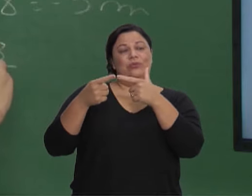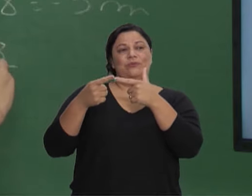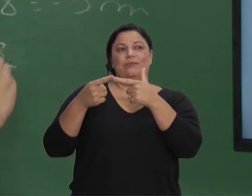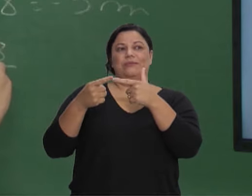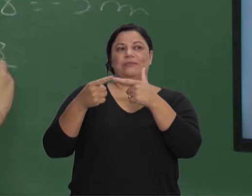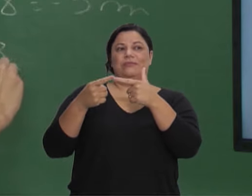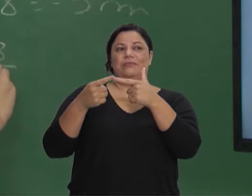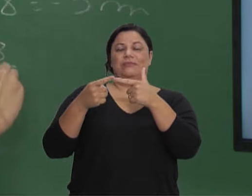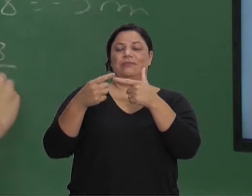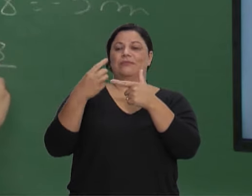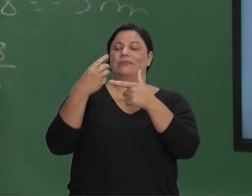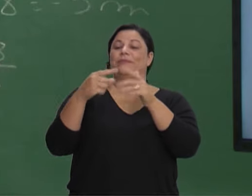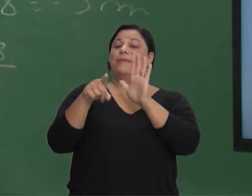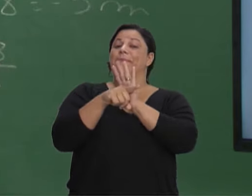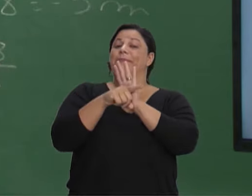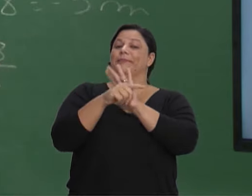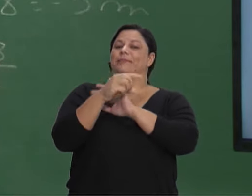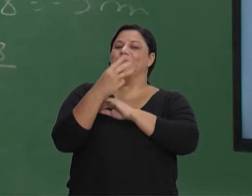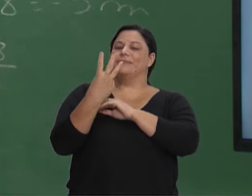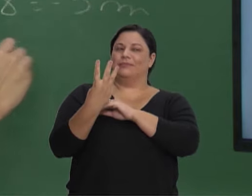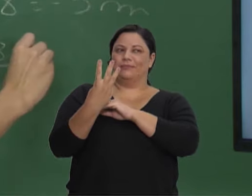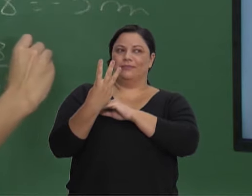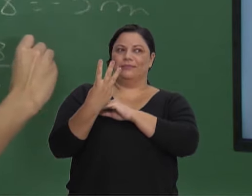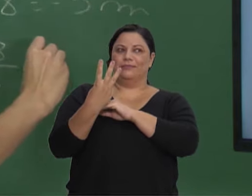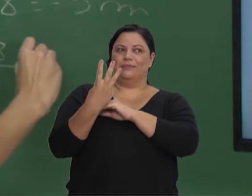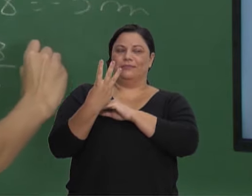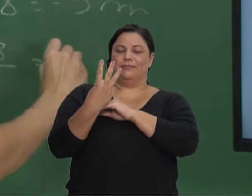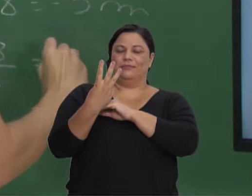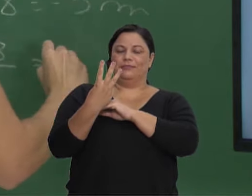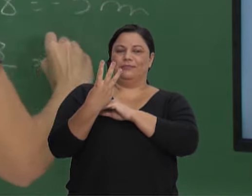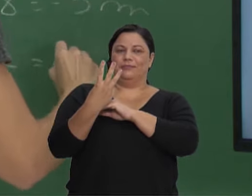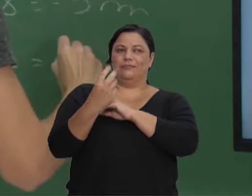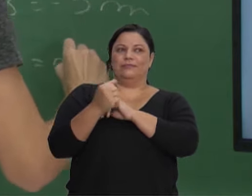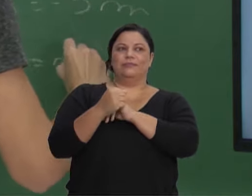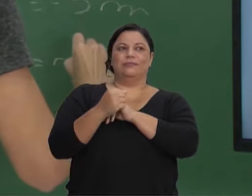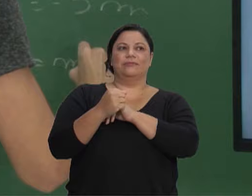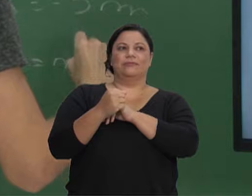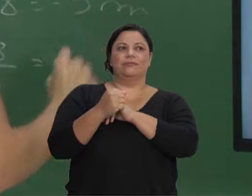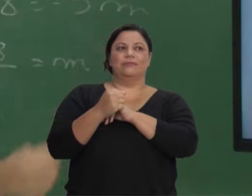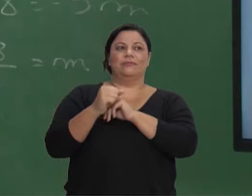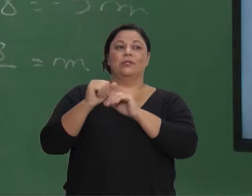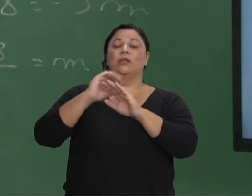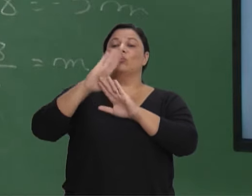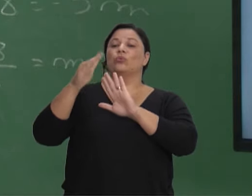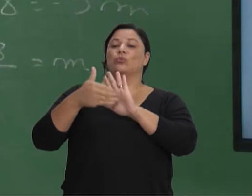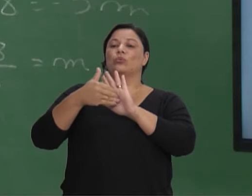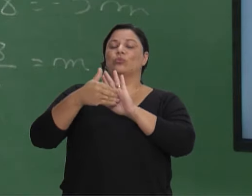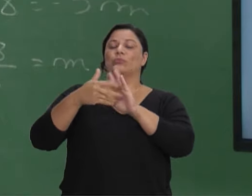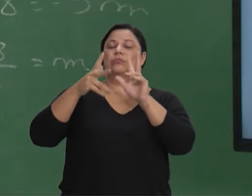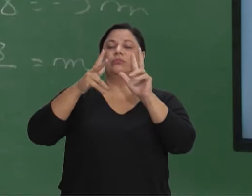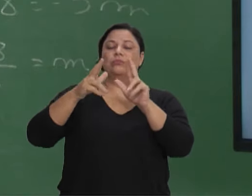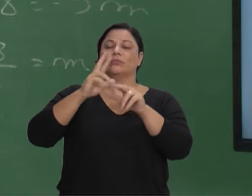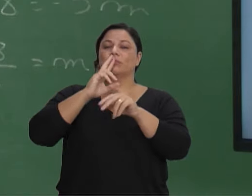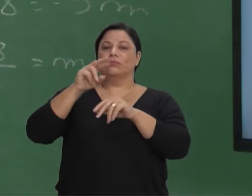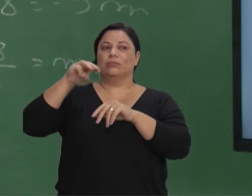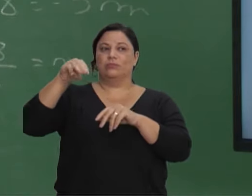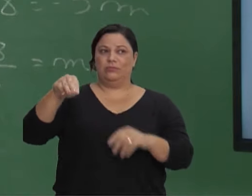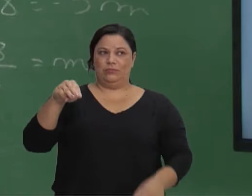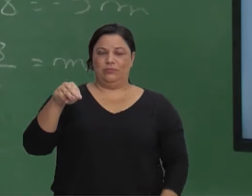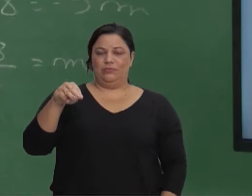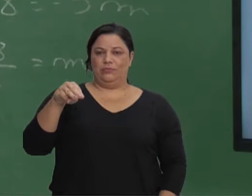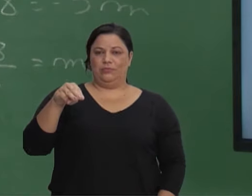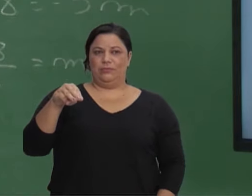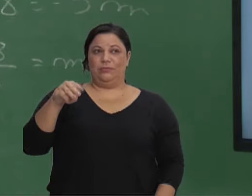dividido por menos 3. Vou botar o menos aqui na frente. Isso tudo é igual a m.